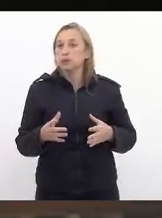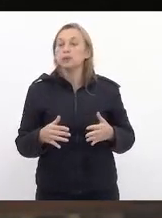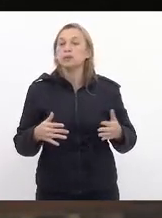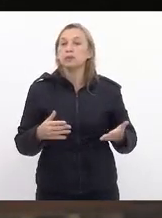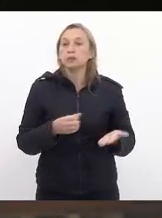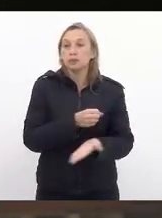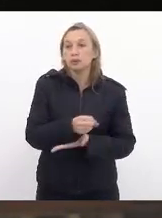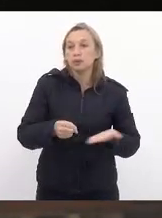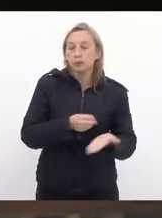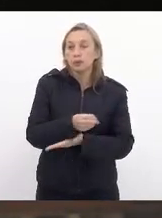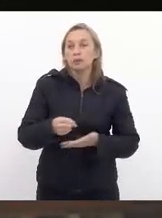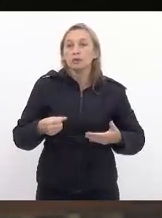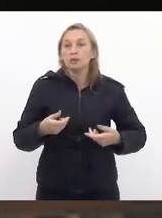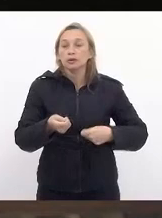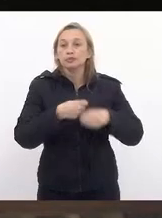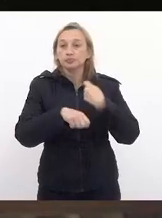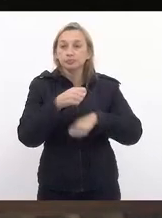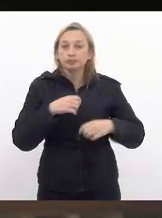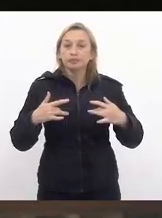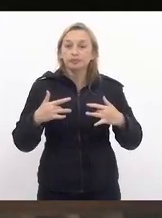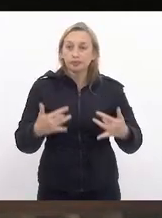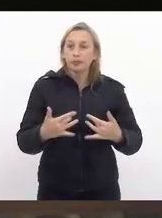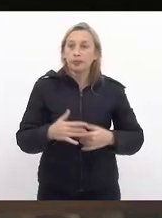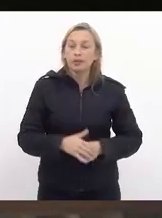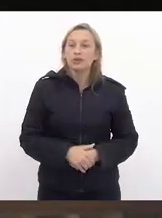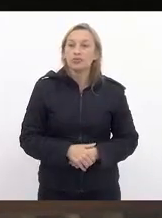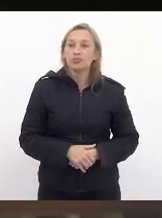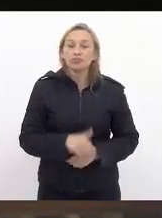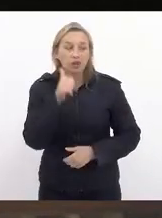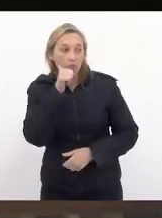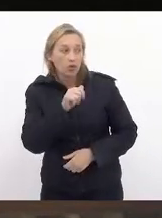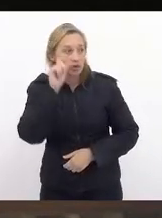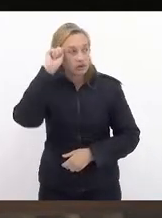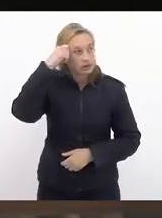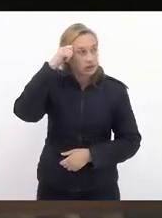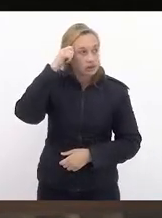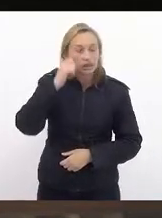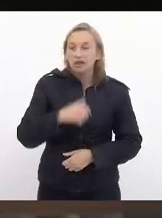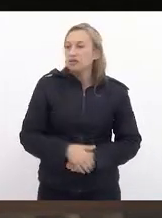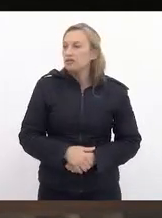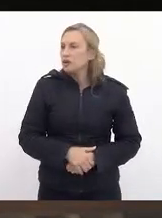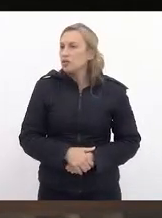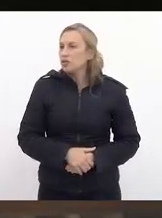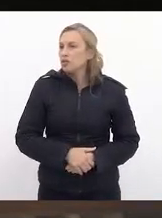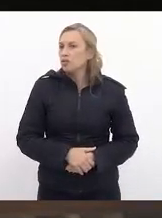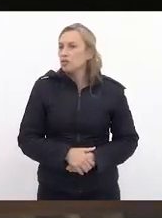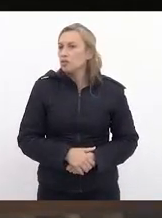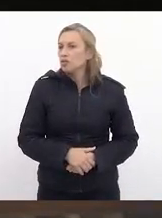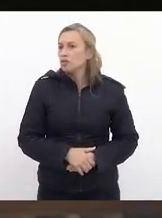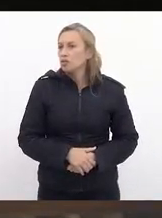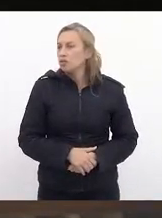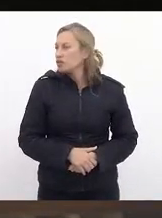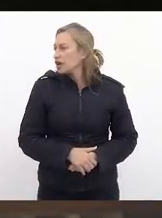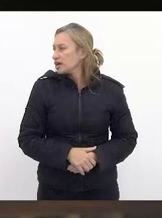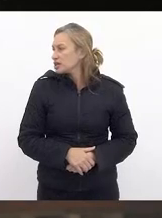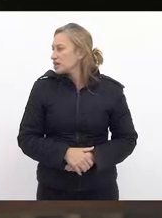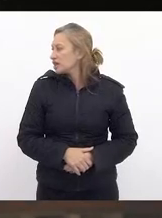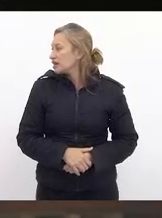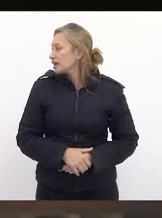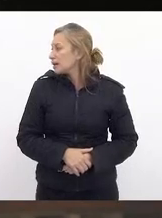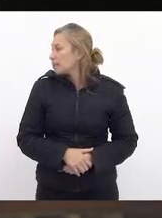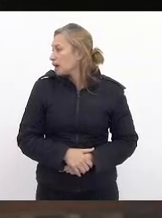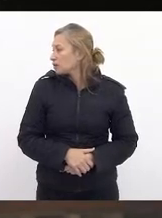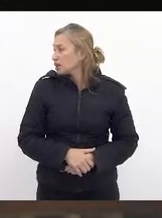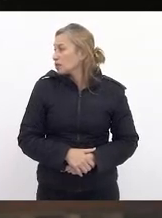solidária EA seleciona Rodrigues é essa figura Uma mulher negra a referência